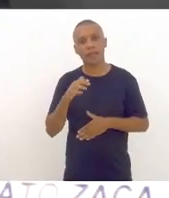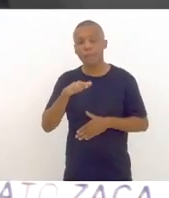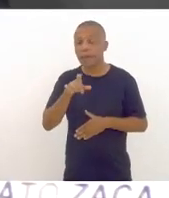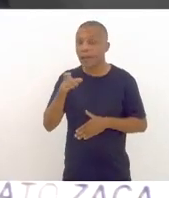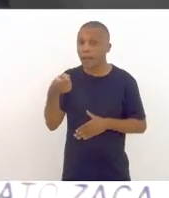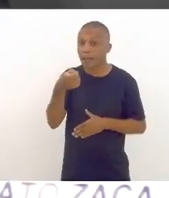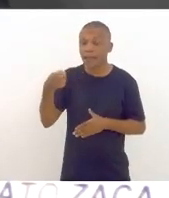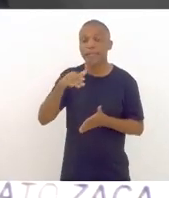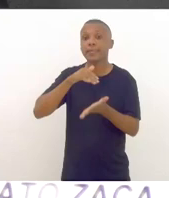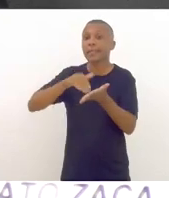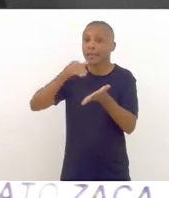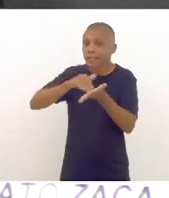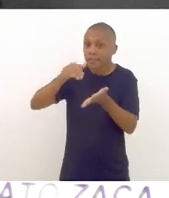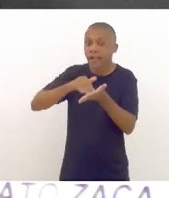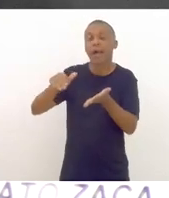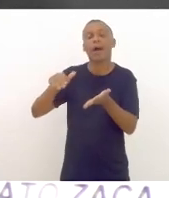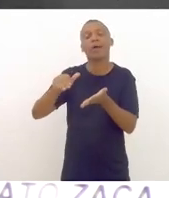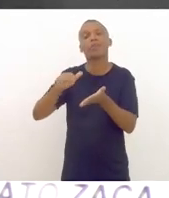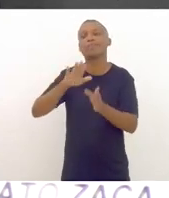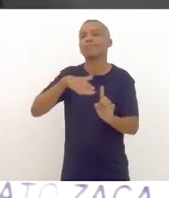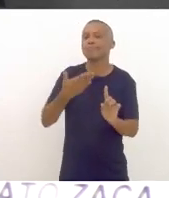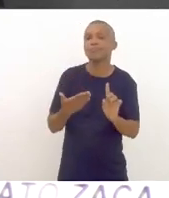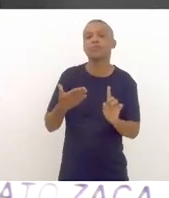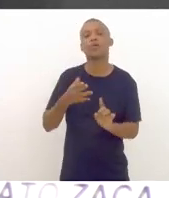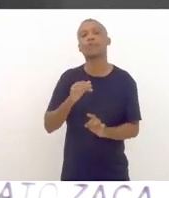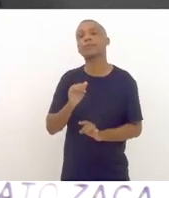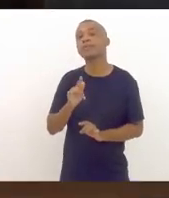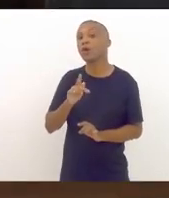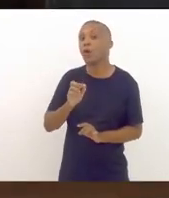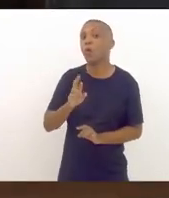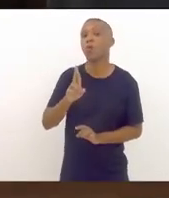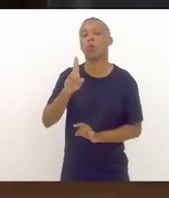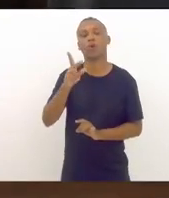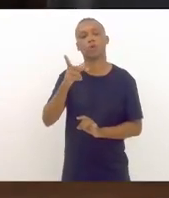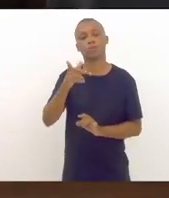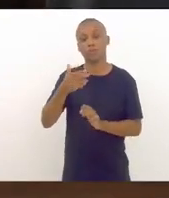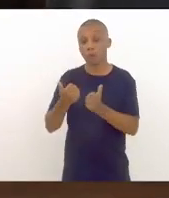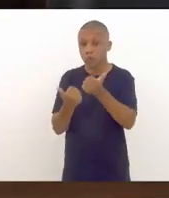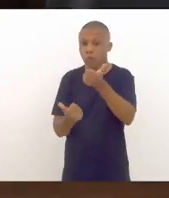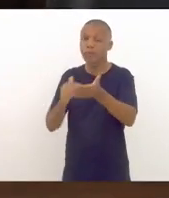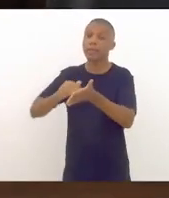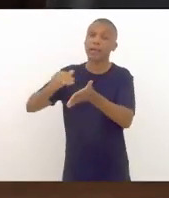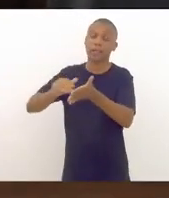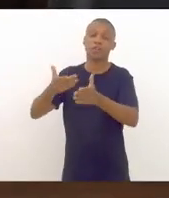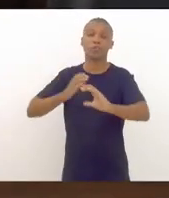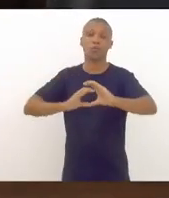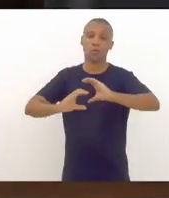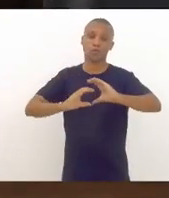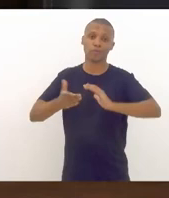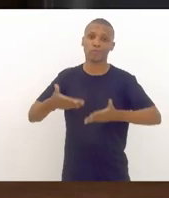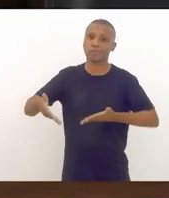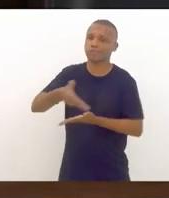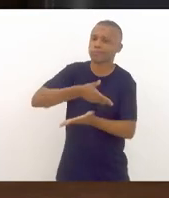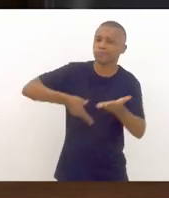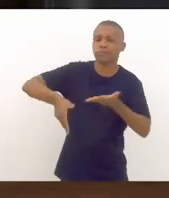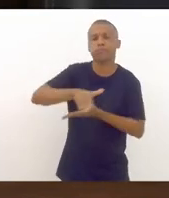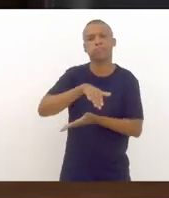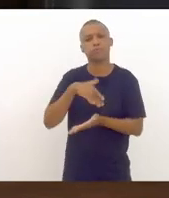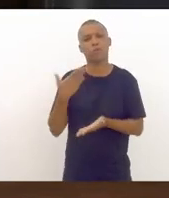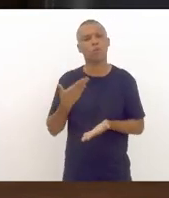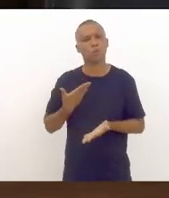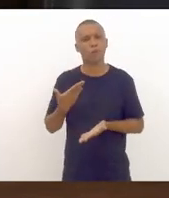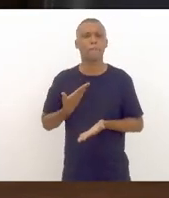ex-secretário também, nosso Igor, subsecretário de comunicação, enfim, todos os amigos e amigas hoje